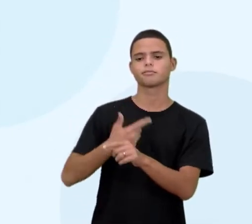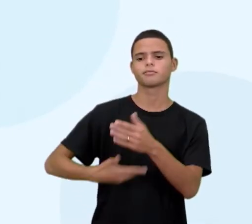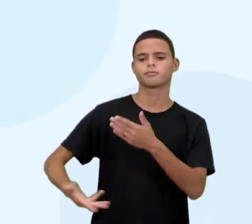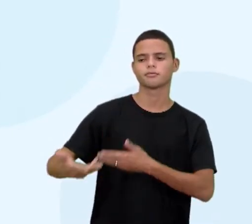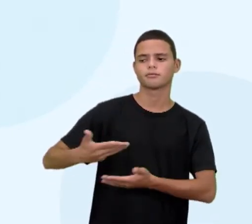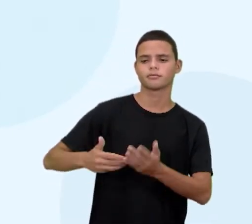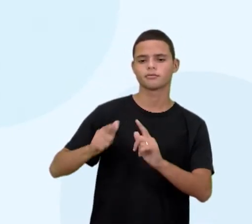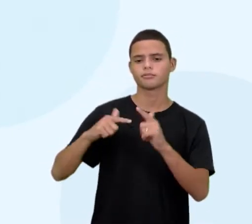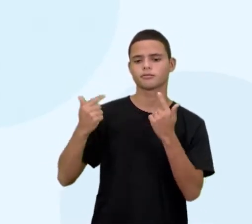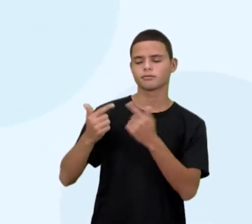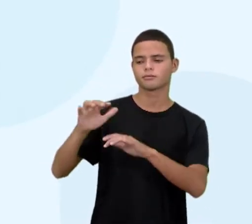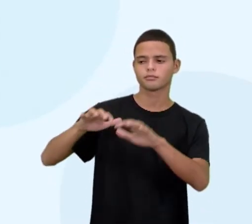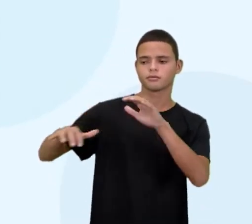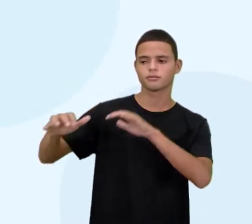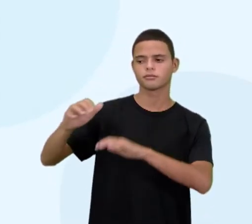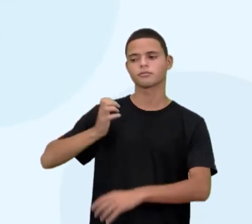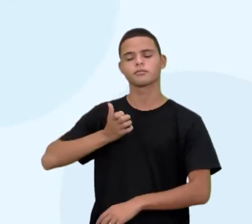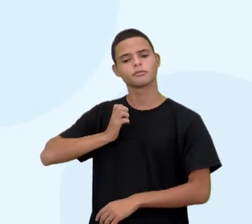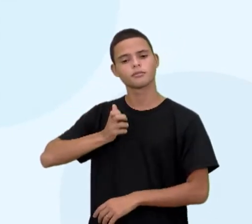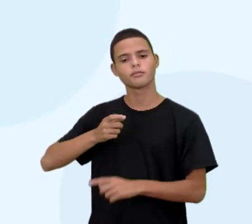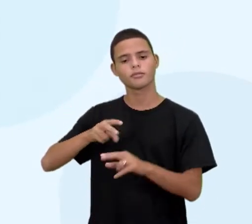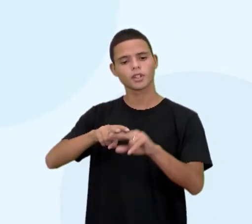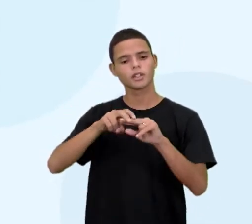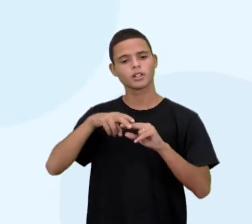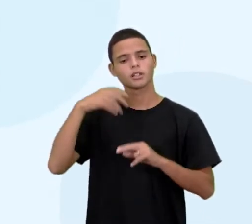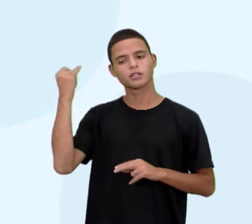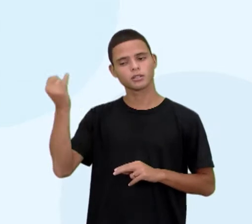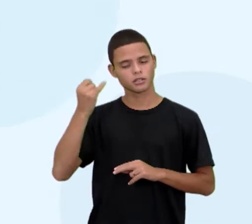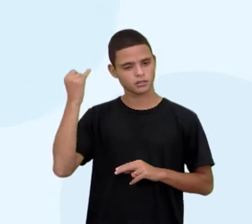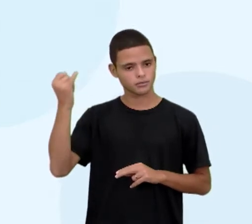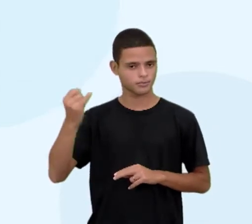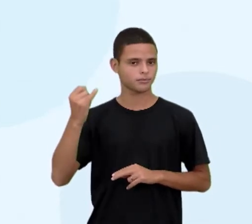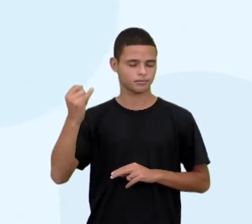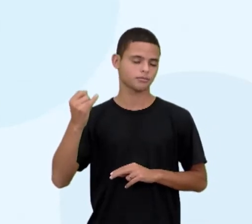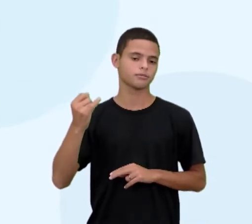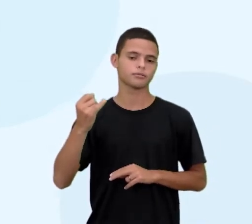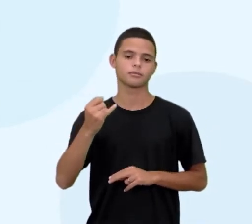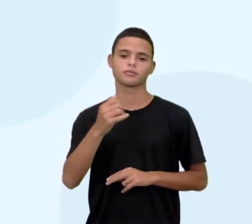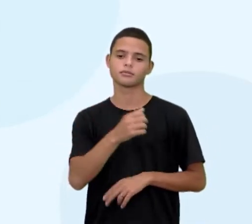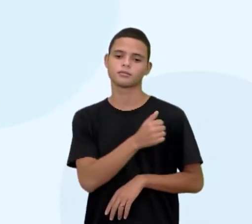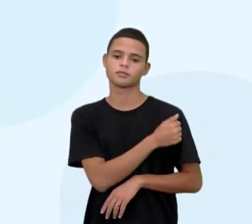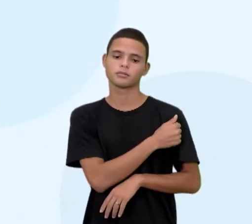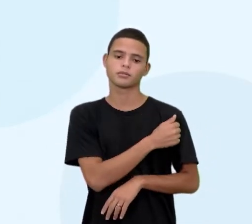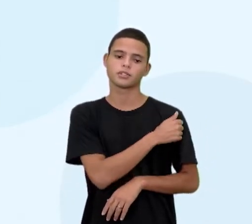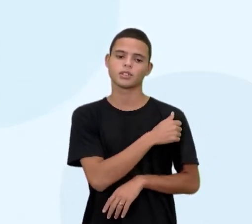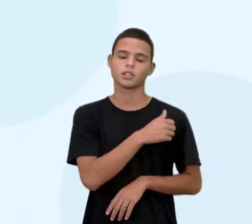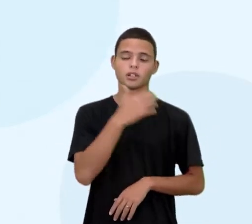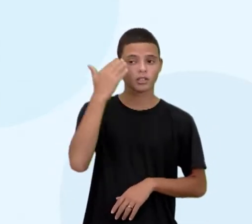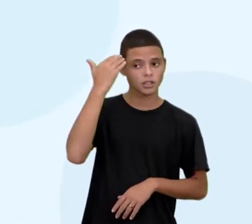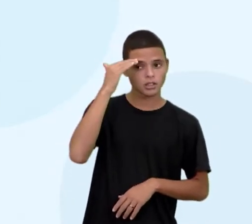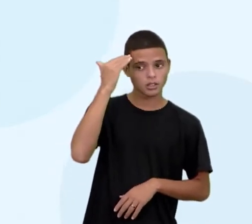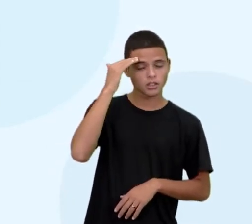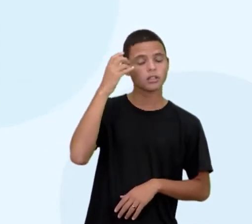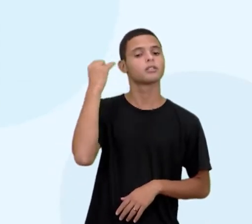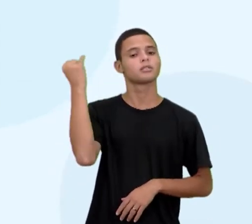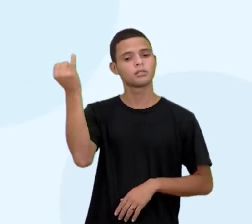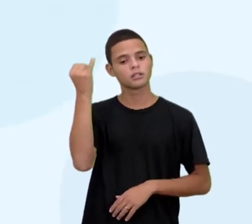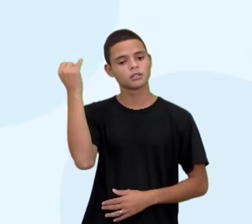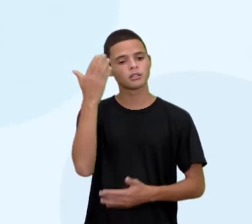com a estatística. Por isso é de grande relevância que os estudantes tenham percepções da importância dos